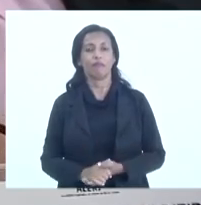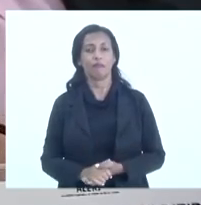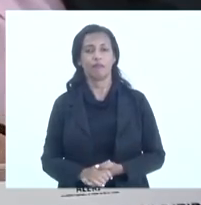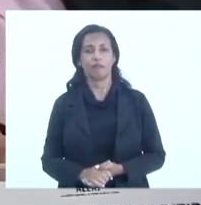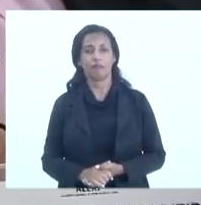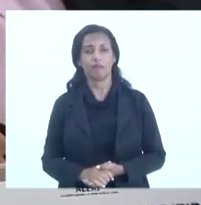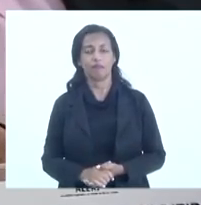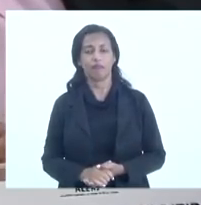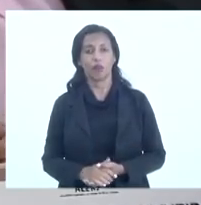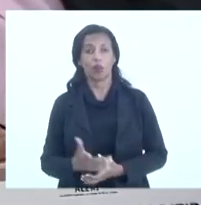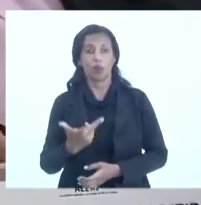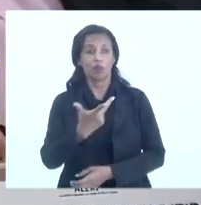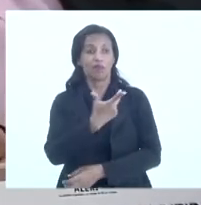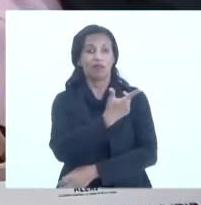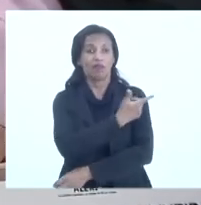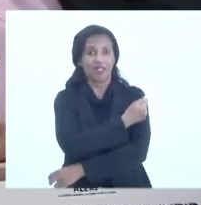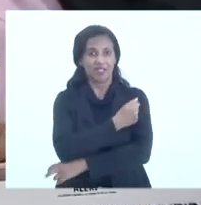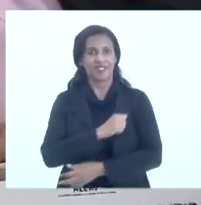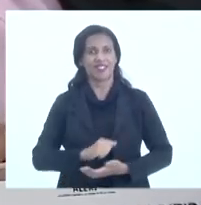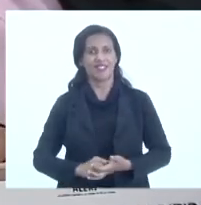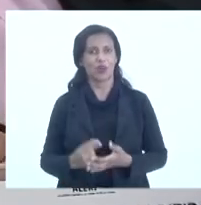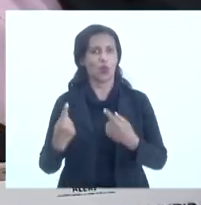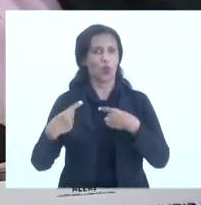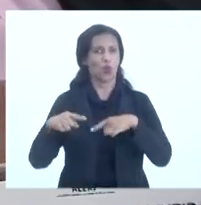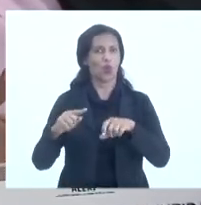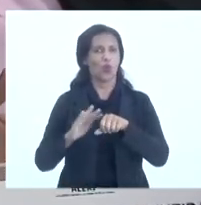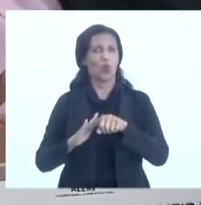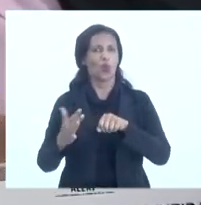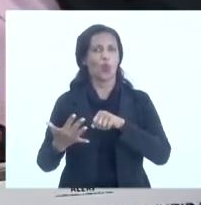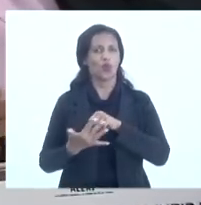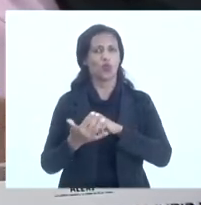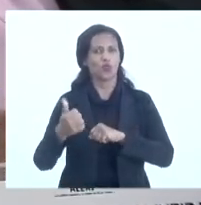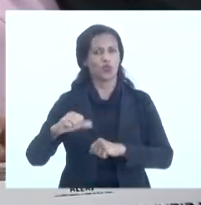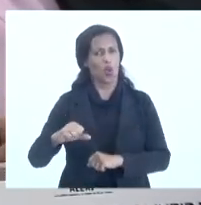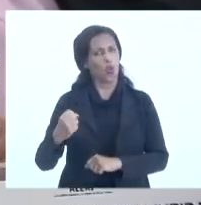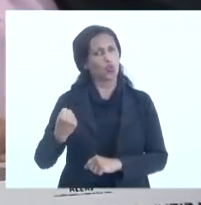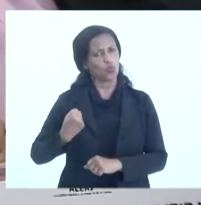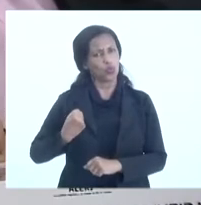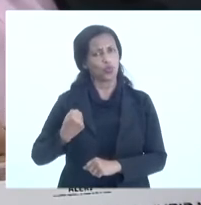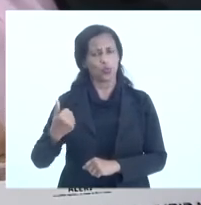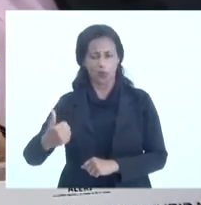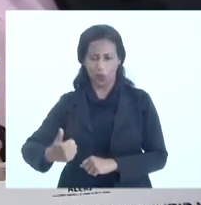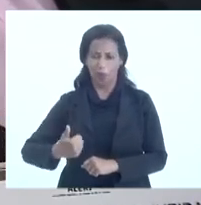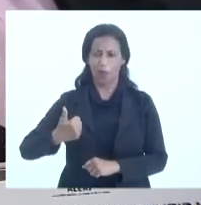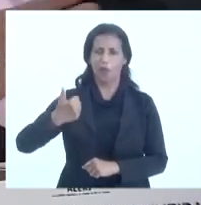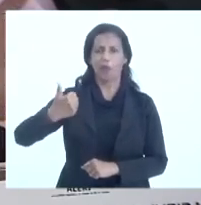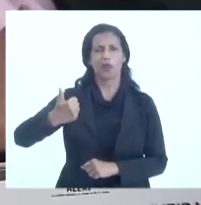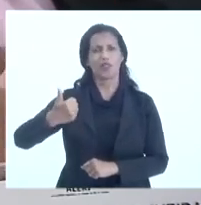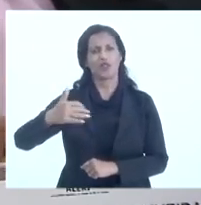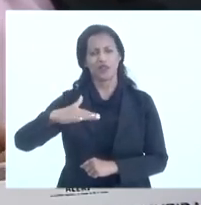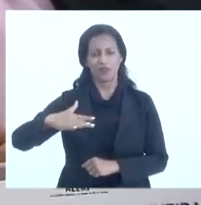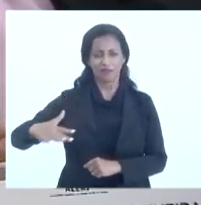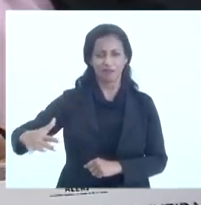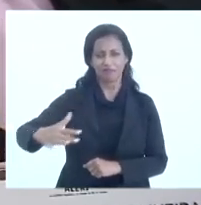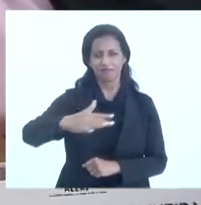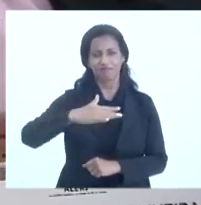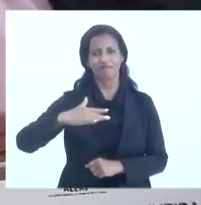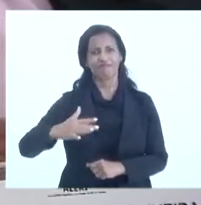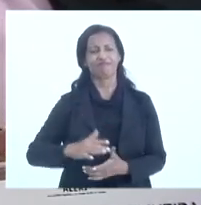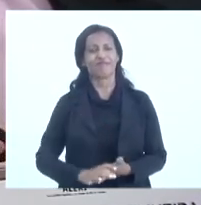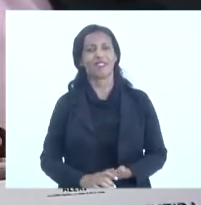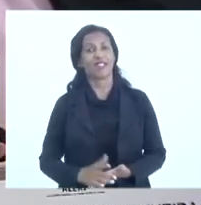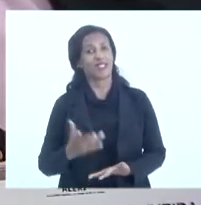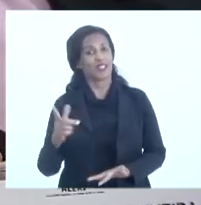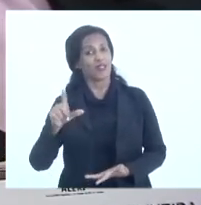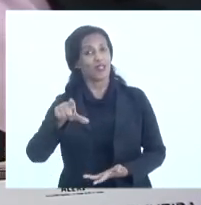a vacinação da Covid. Os números são muito positivos aqui na nossa região, e aí eu faço um